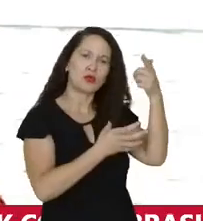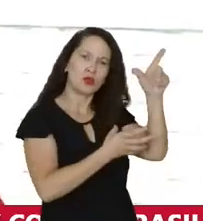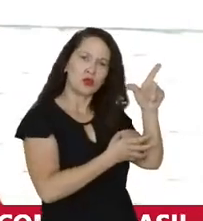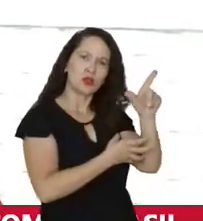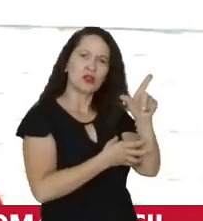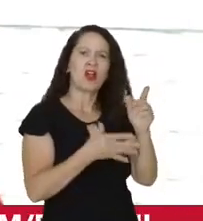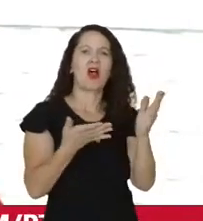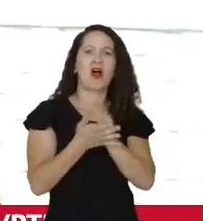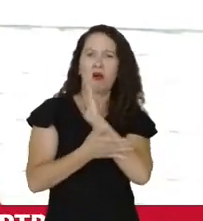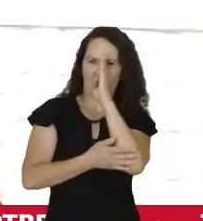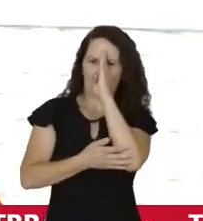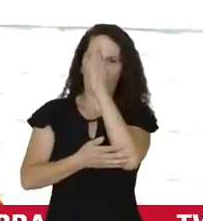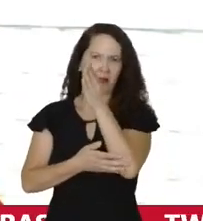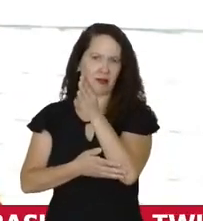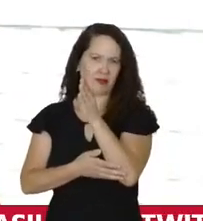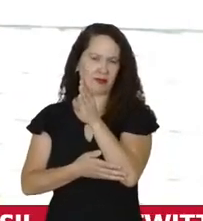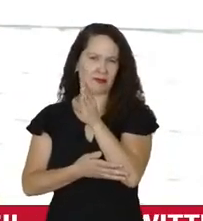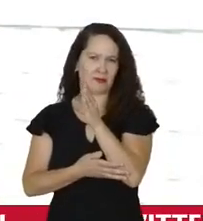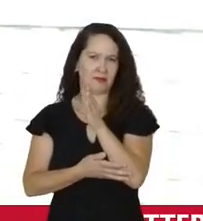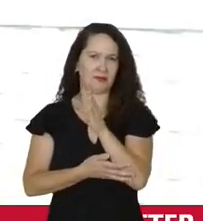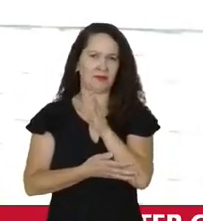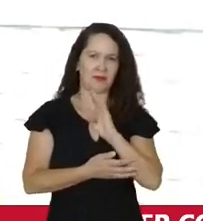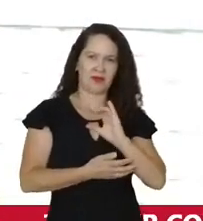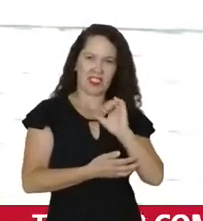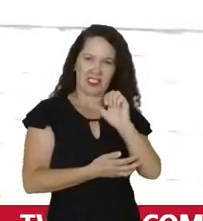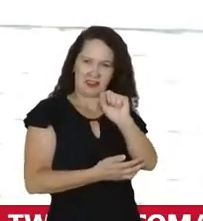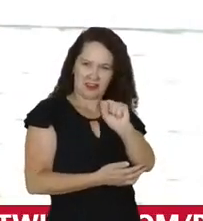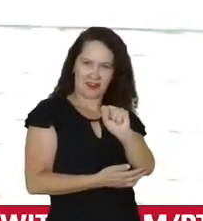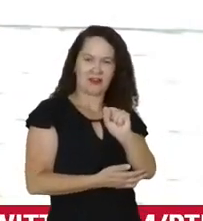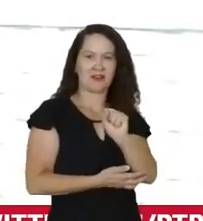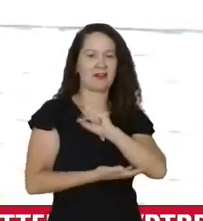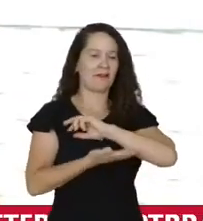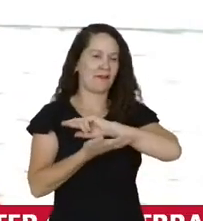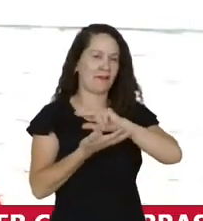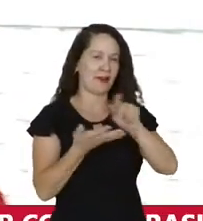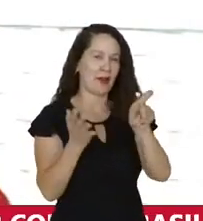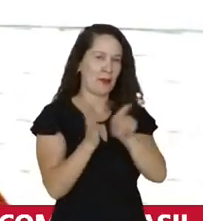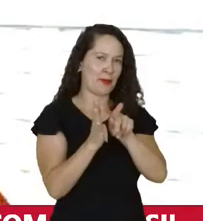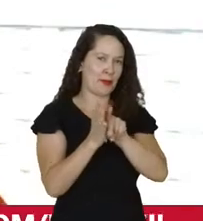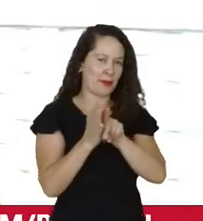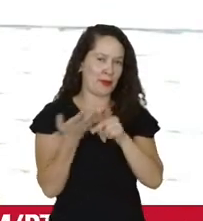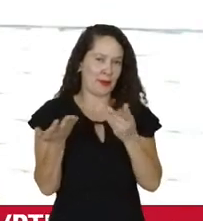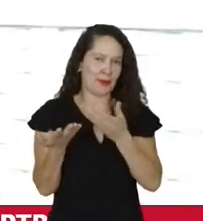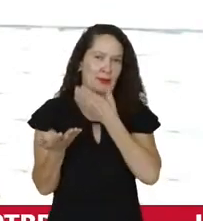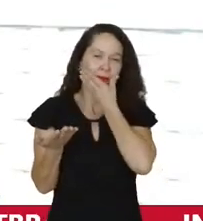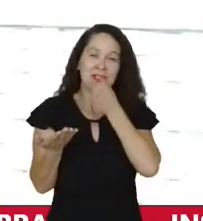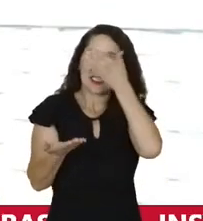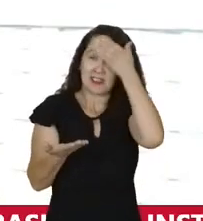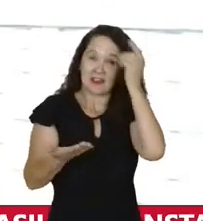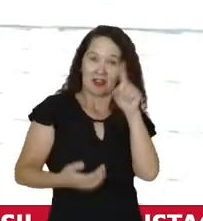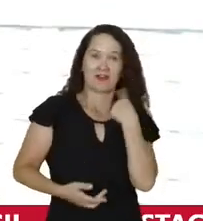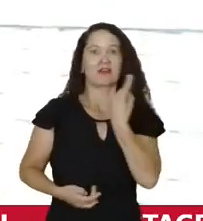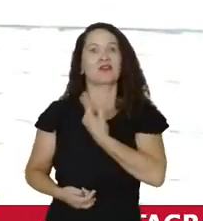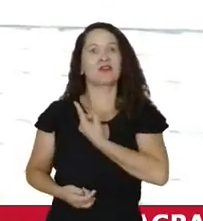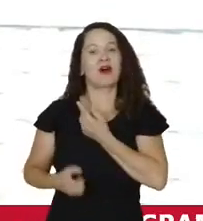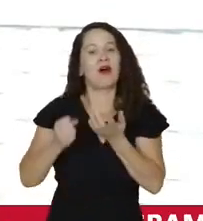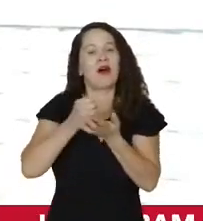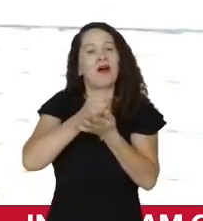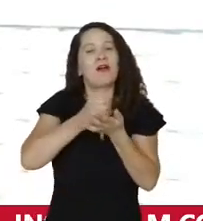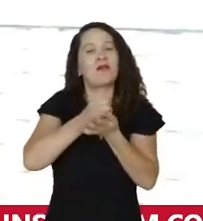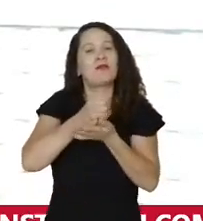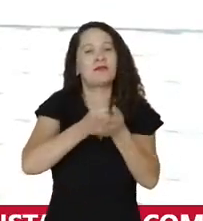supostamente hétero, né, cisgênero e por aí vai, se esquece que nós somos a base